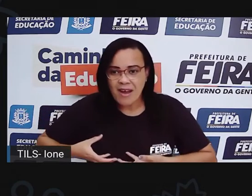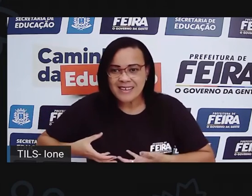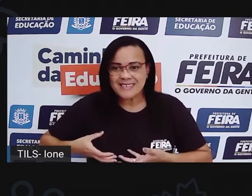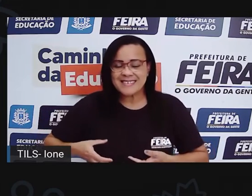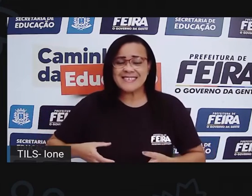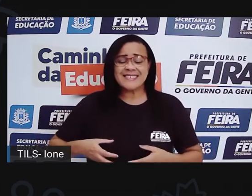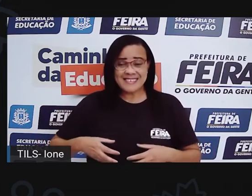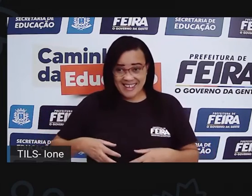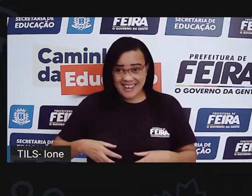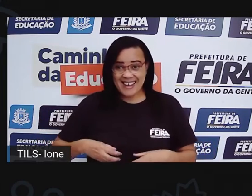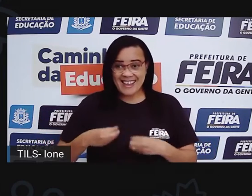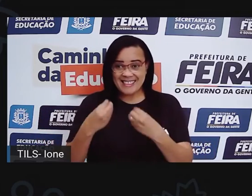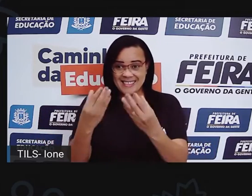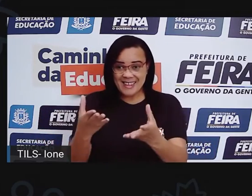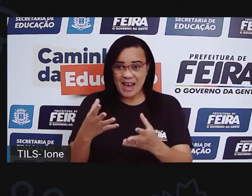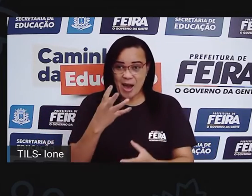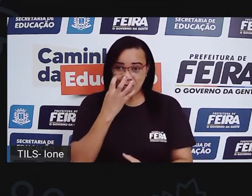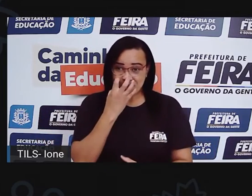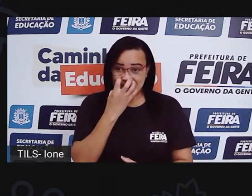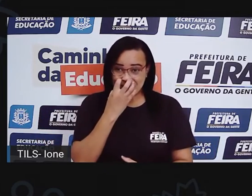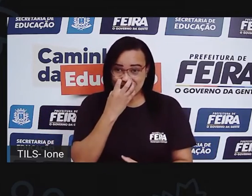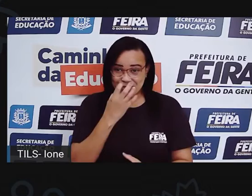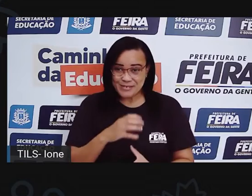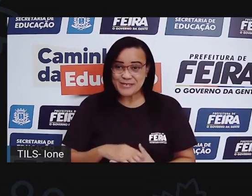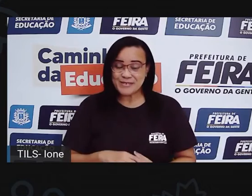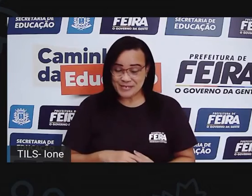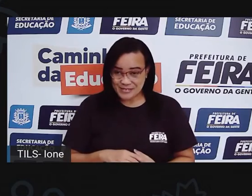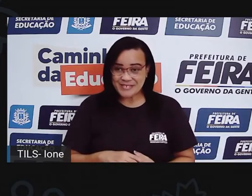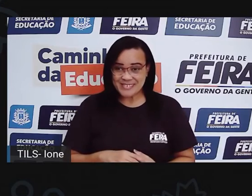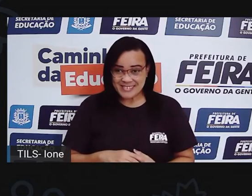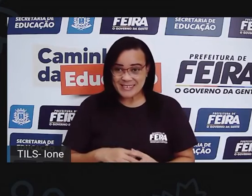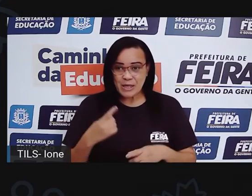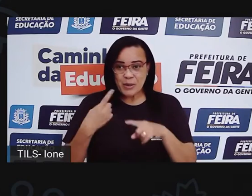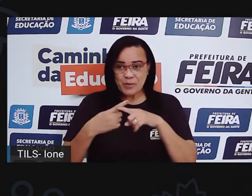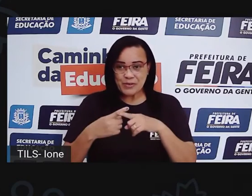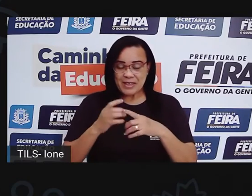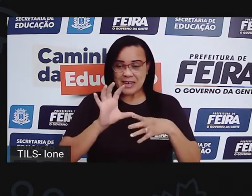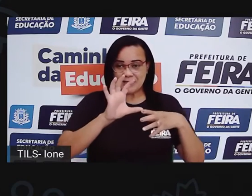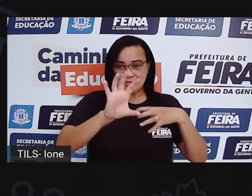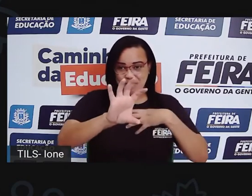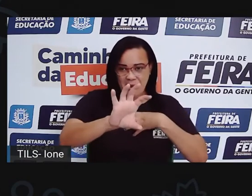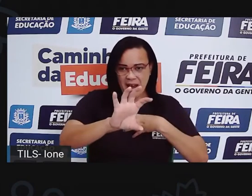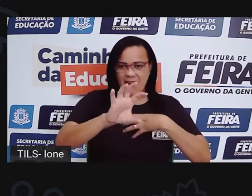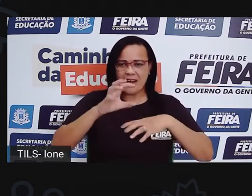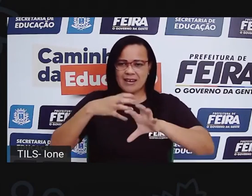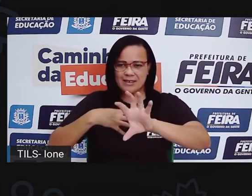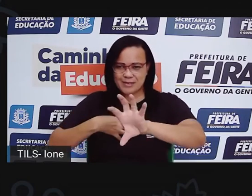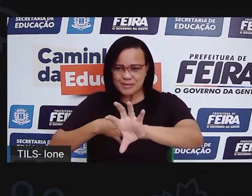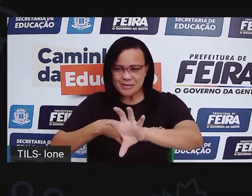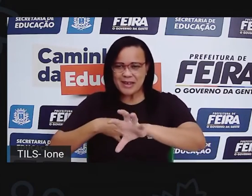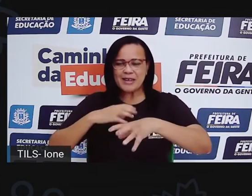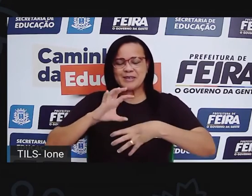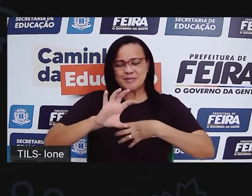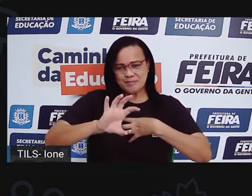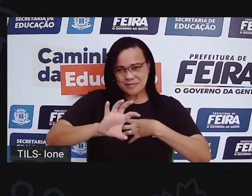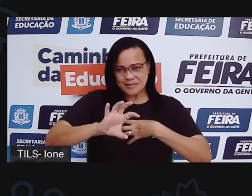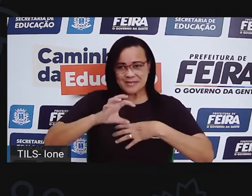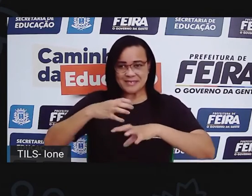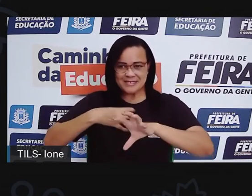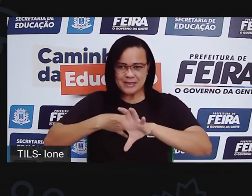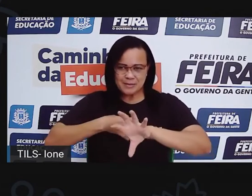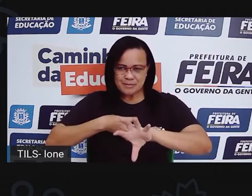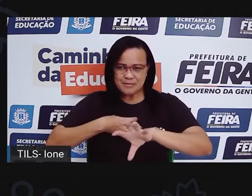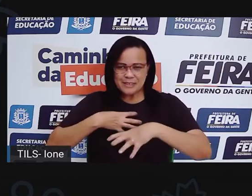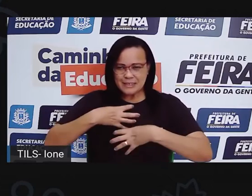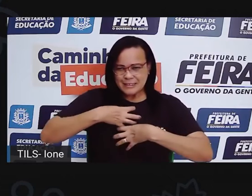de empatia do cachorro gerou uma outra ação de empatia pela garça, né? Então, olha só